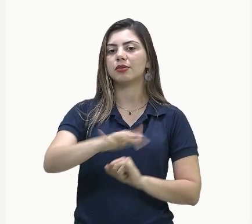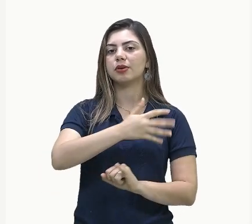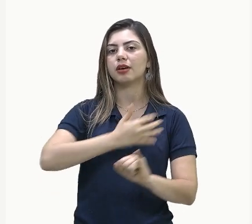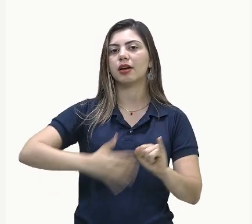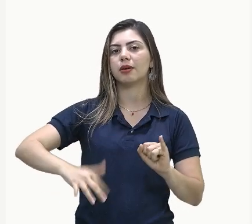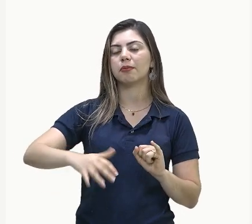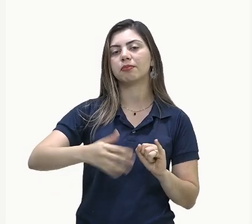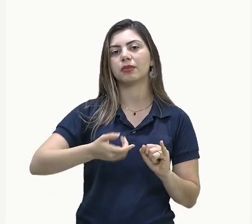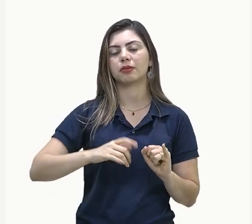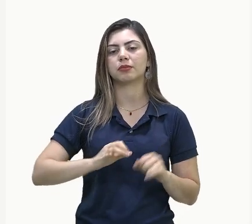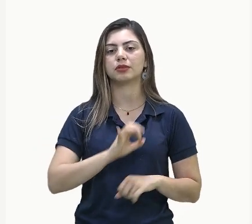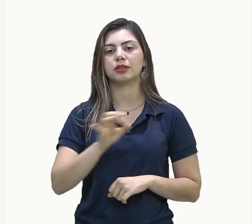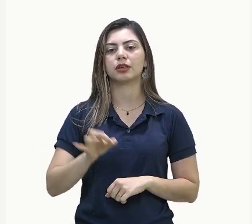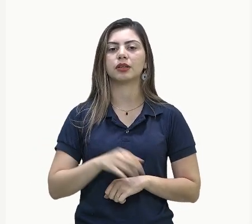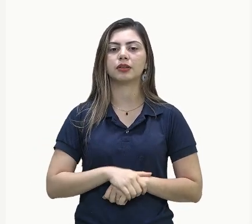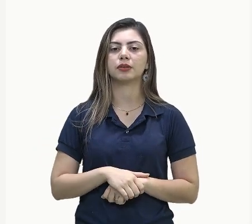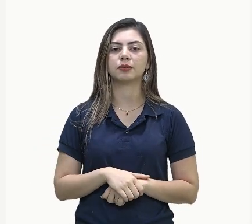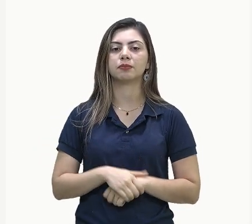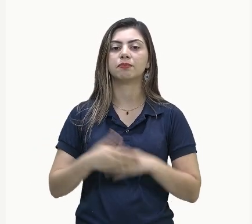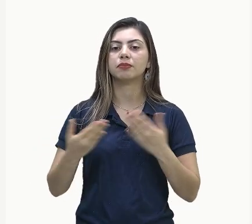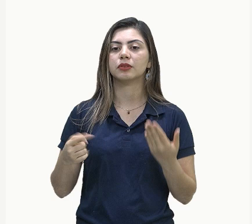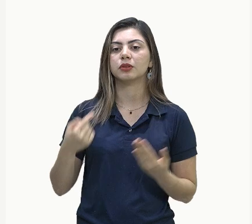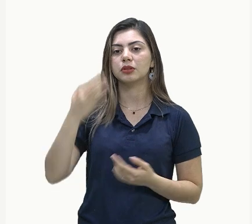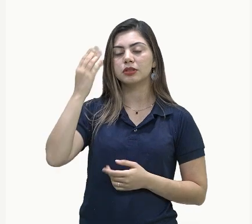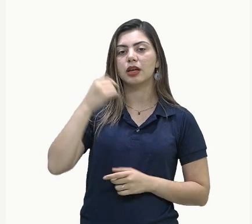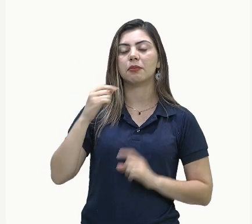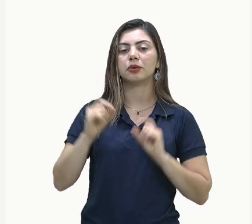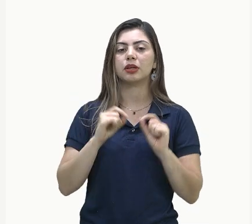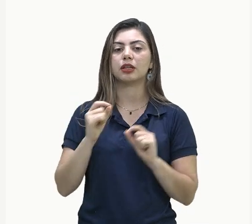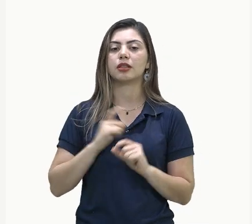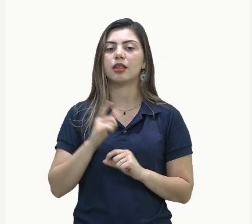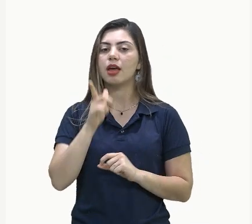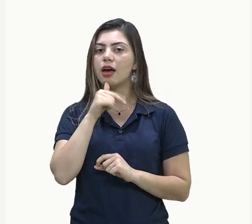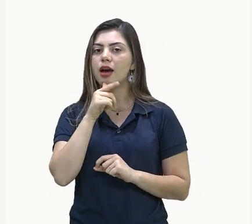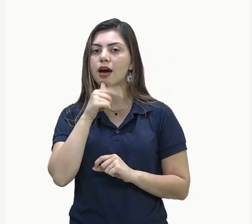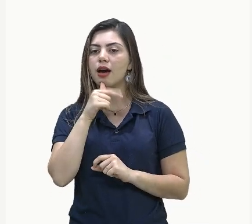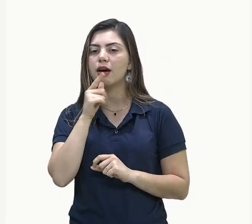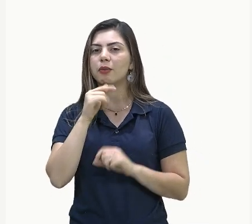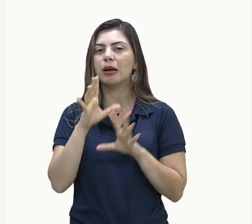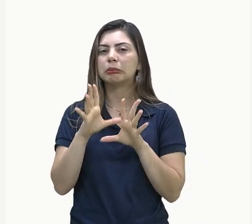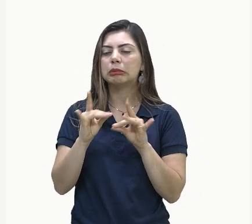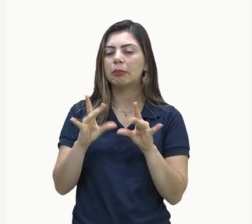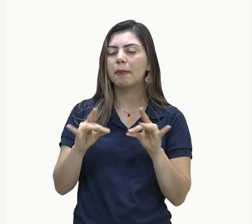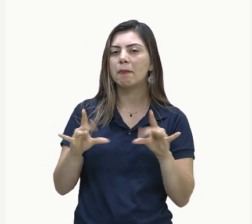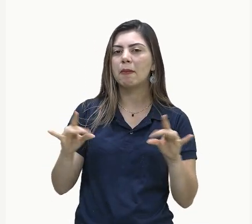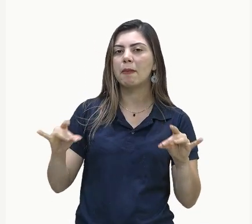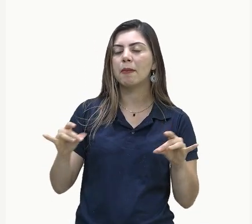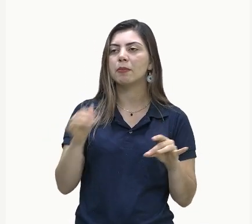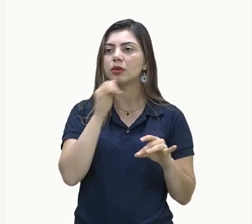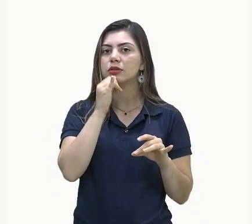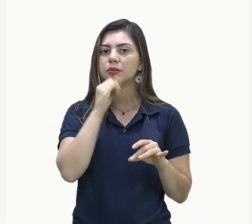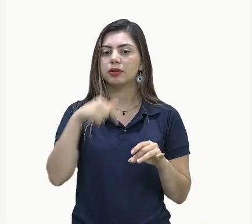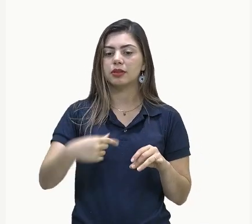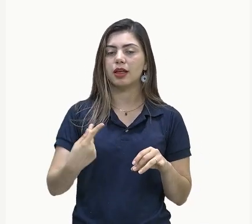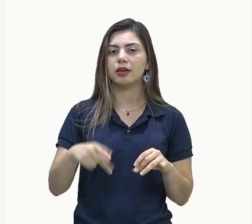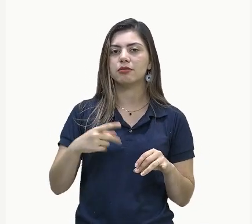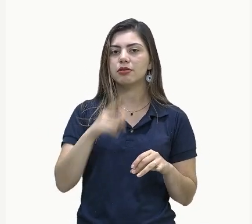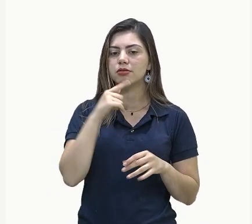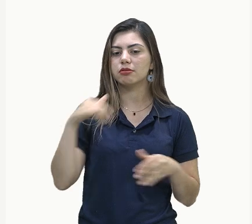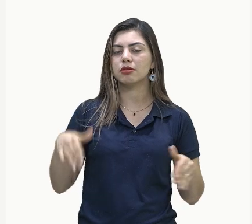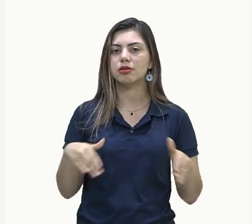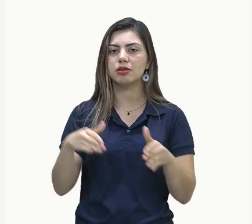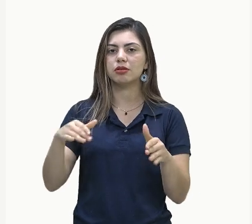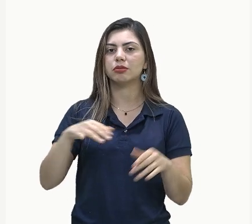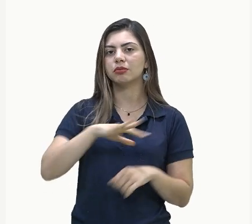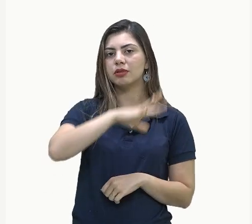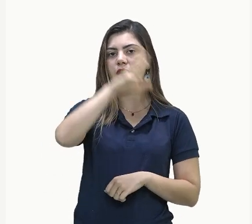branca. Rios de água branca são os rios que tem aquela água mais barrenta, tipo o rio Amazonas Solimões, tá